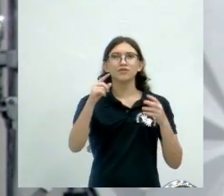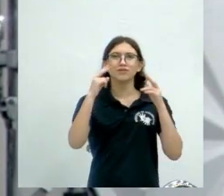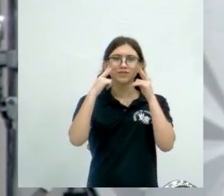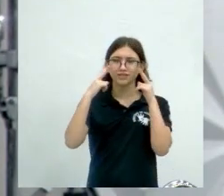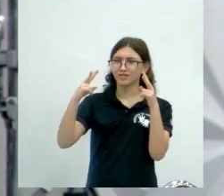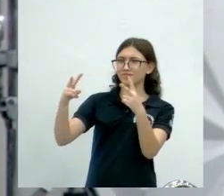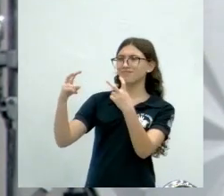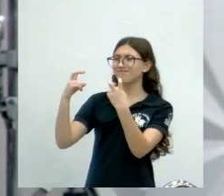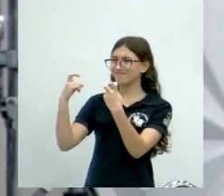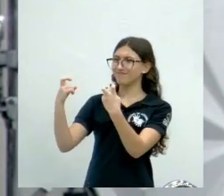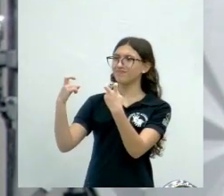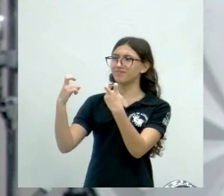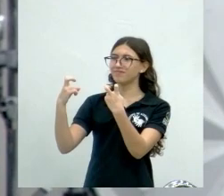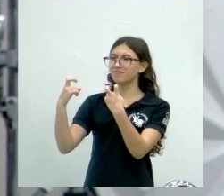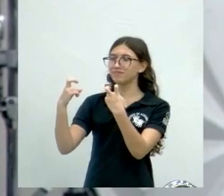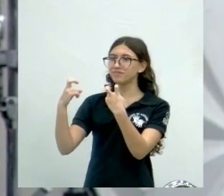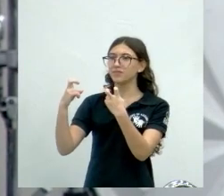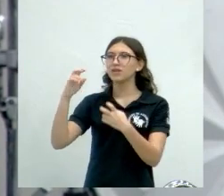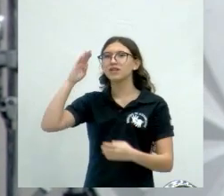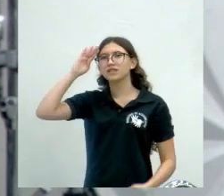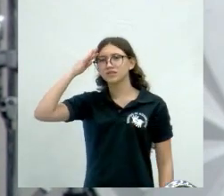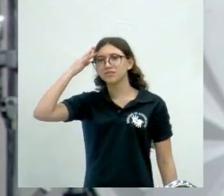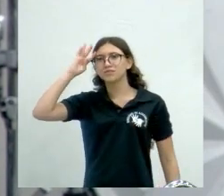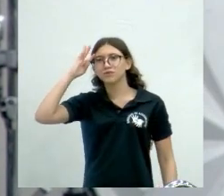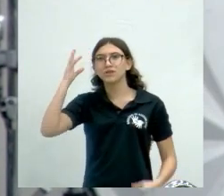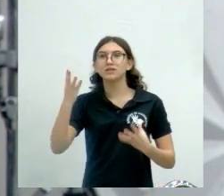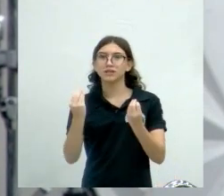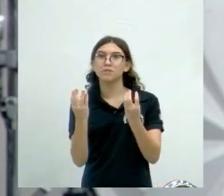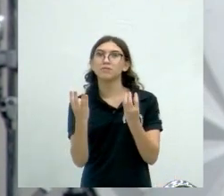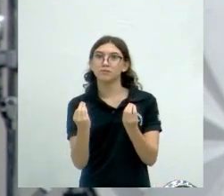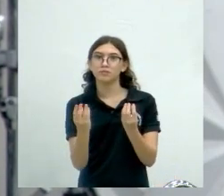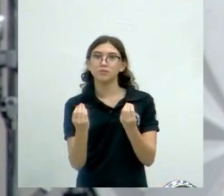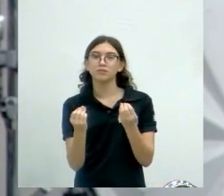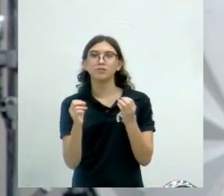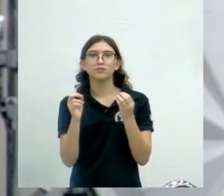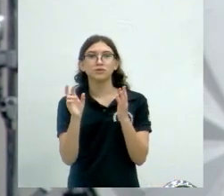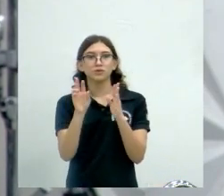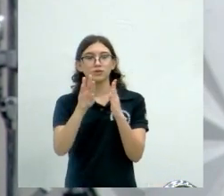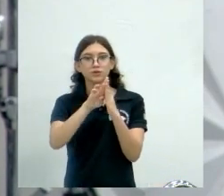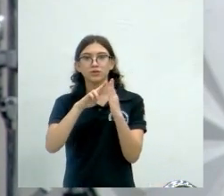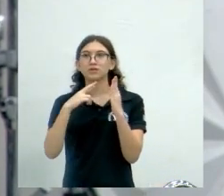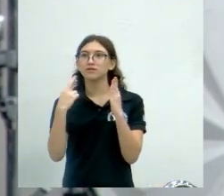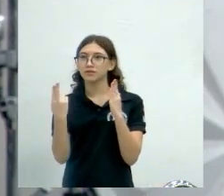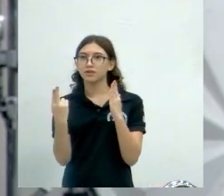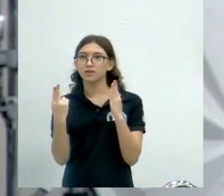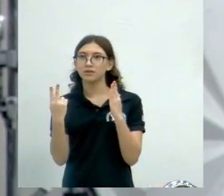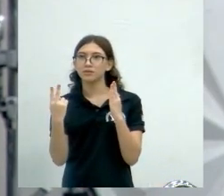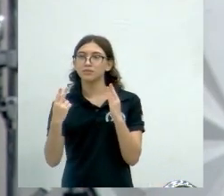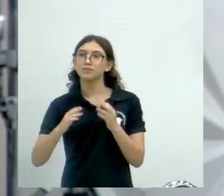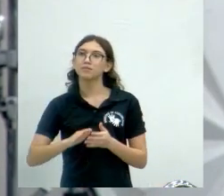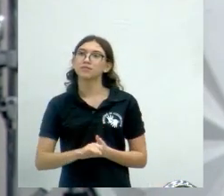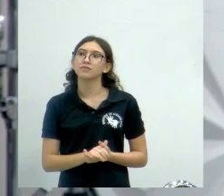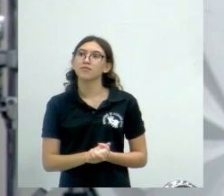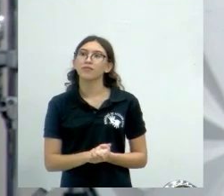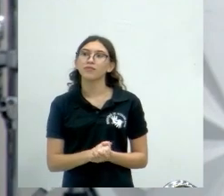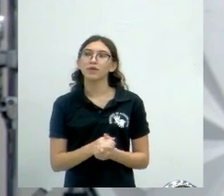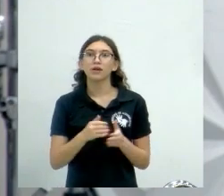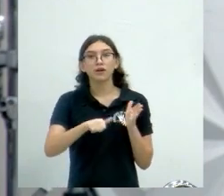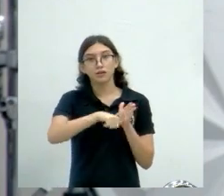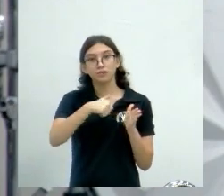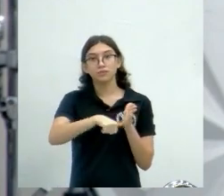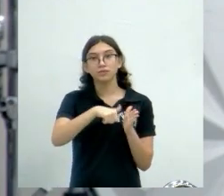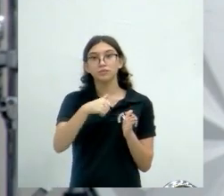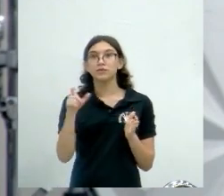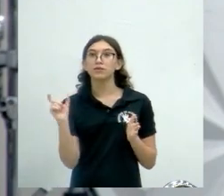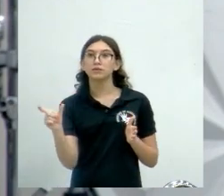a riqueza dessa palavra, desse conceito, tá? A primeira palavra que a gente tem aqui, ela tem a ver